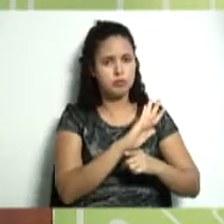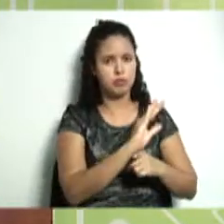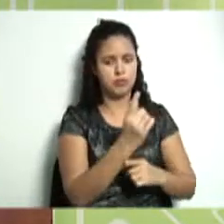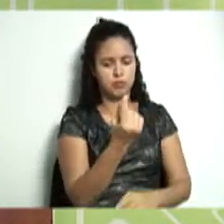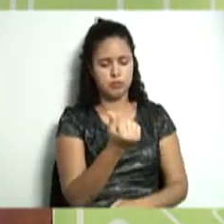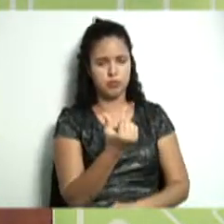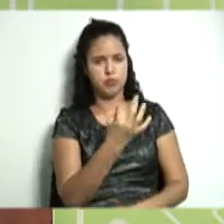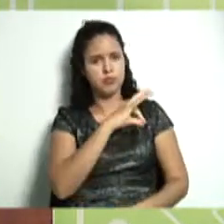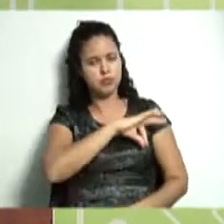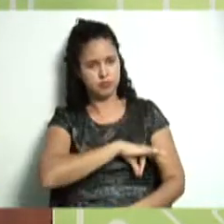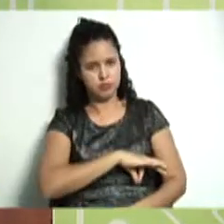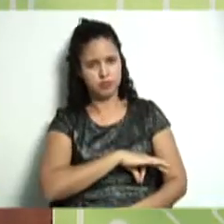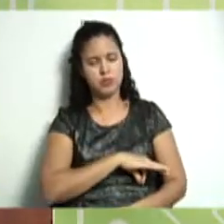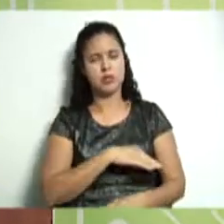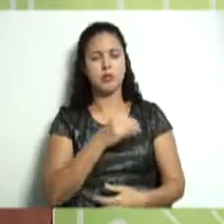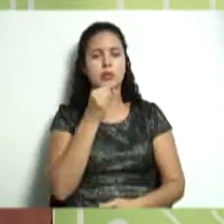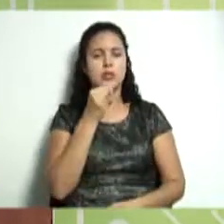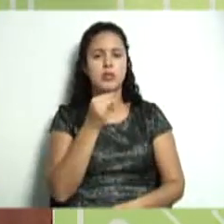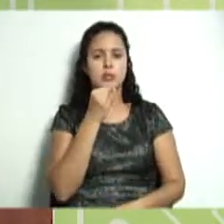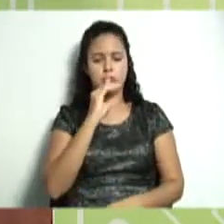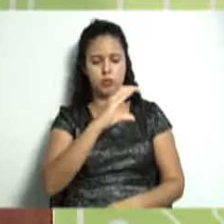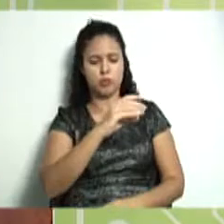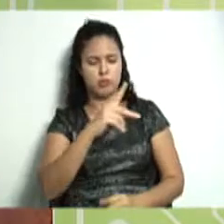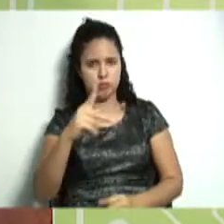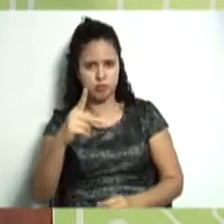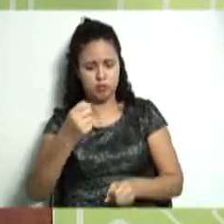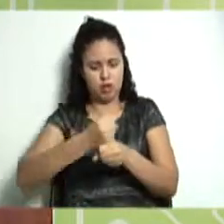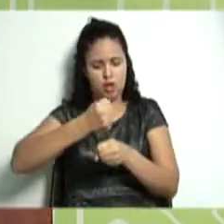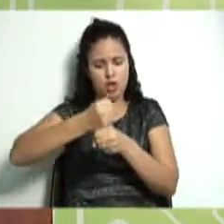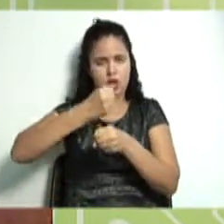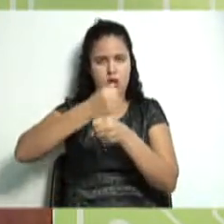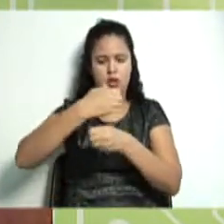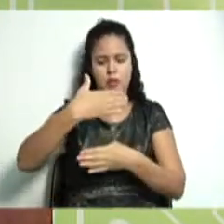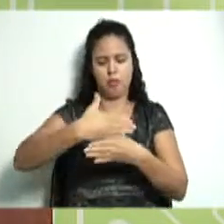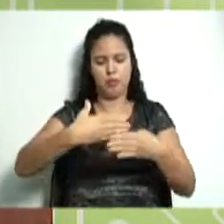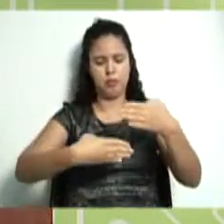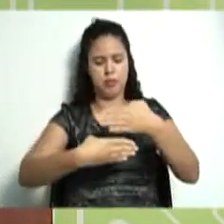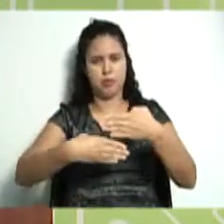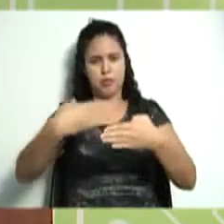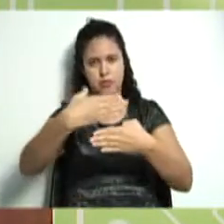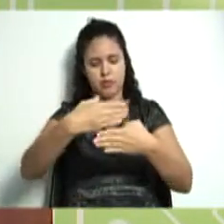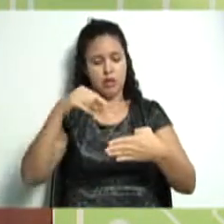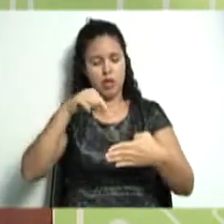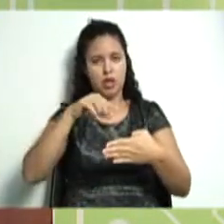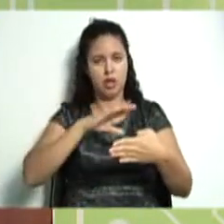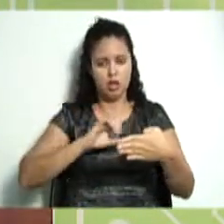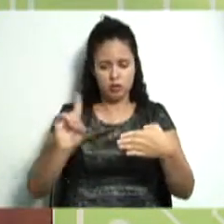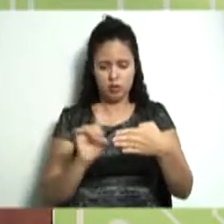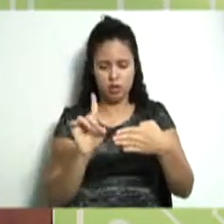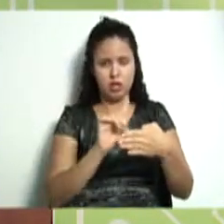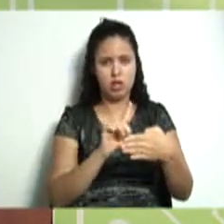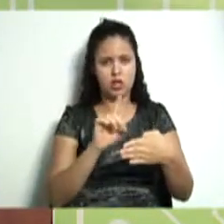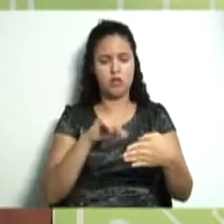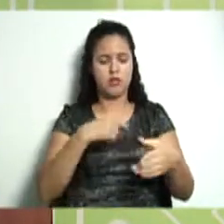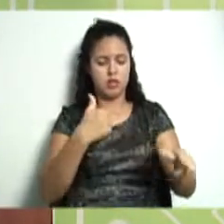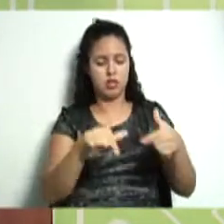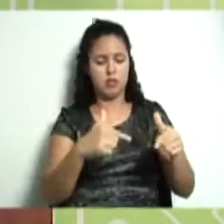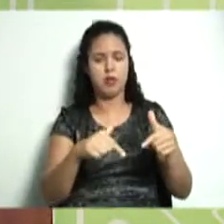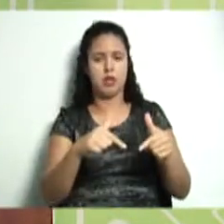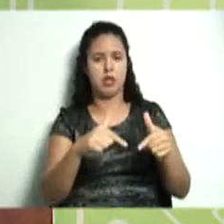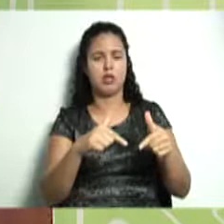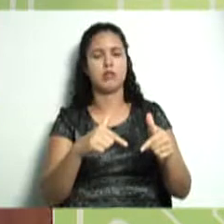que existe uma cooperativa de pedreiros. Então, eles vão prestar serviços e, à medida que eles prestam